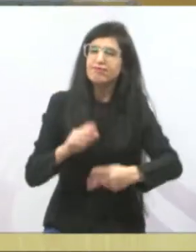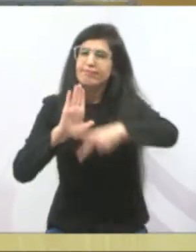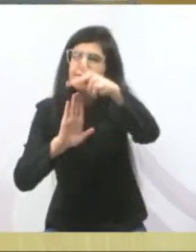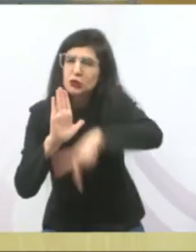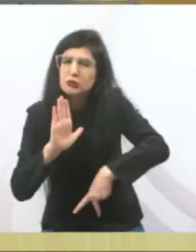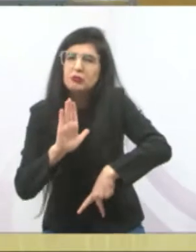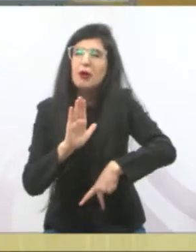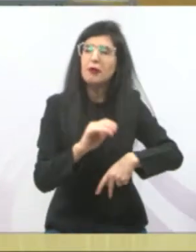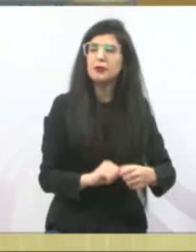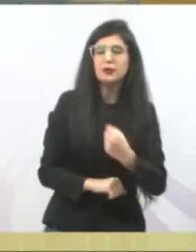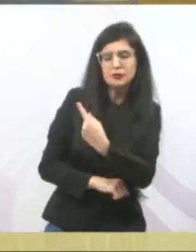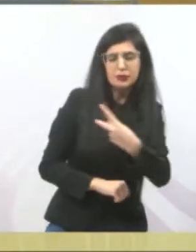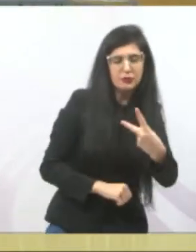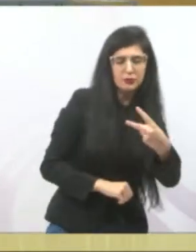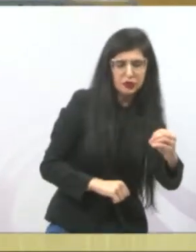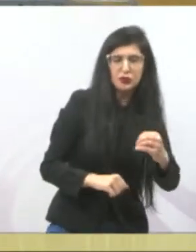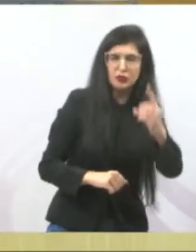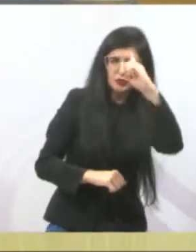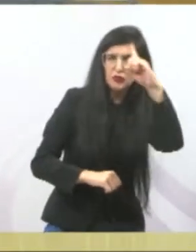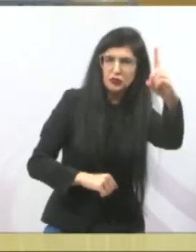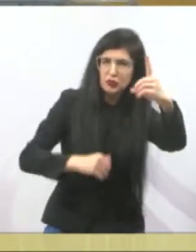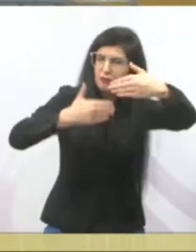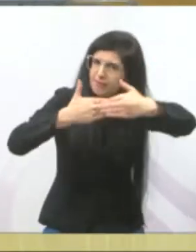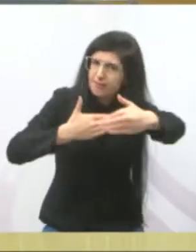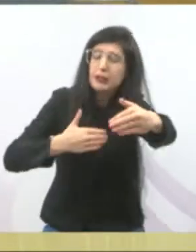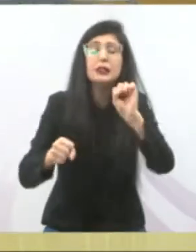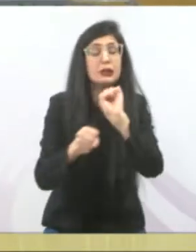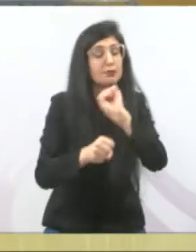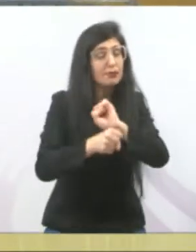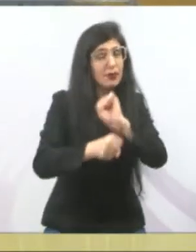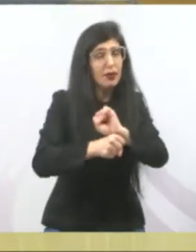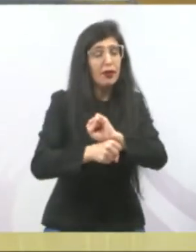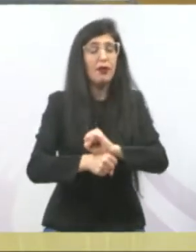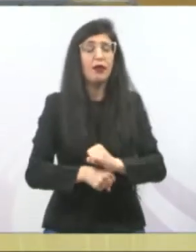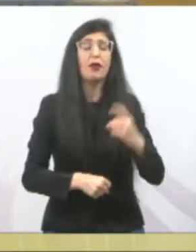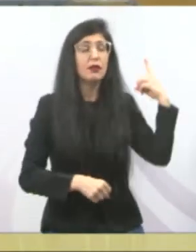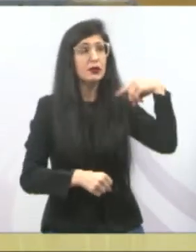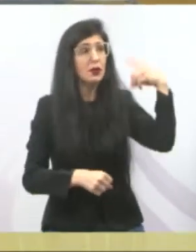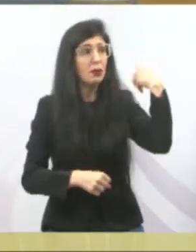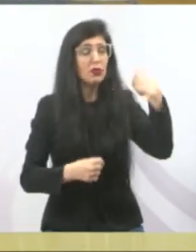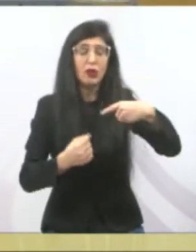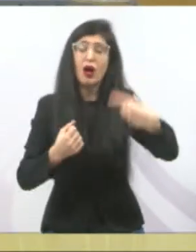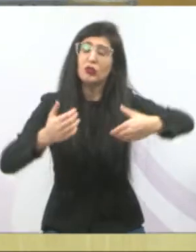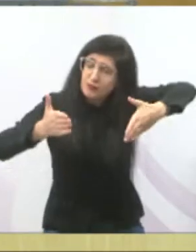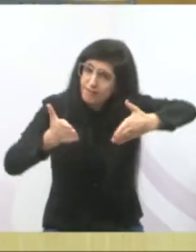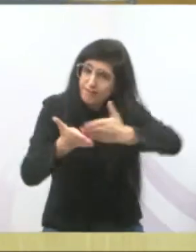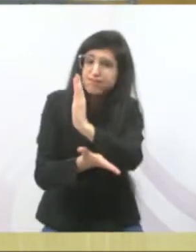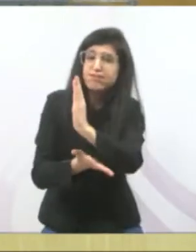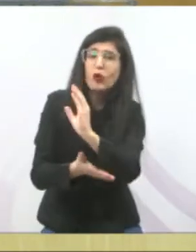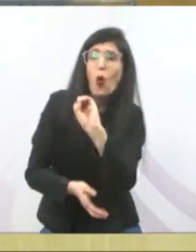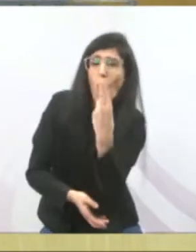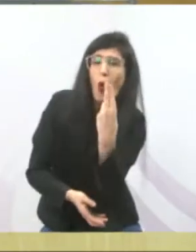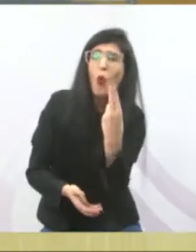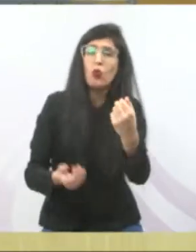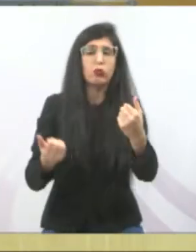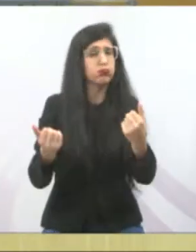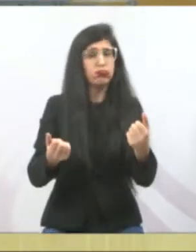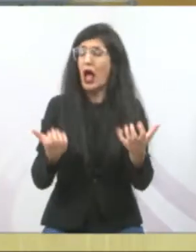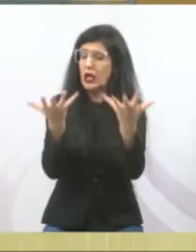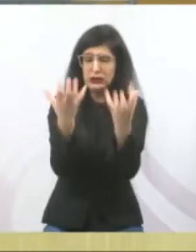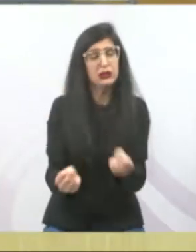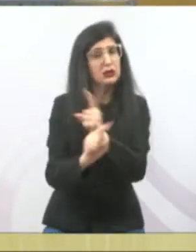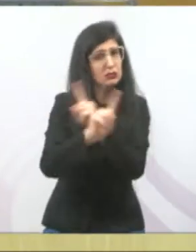a calúnia é nécio. Nas muitas palavras não falta pecado, mas quem refreia seus lábios